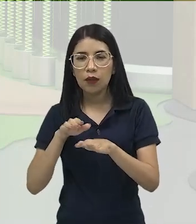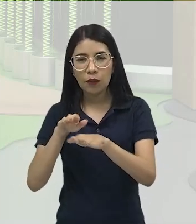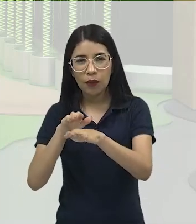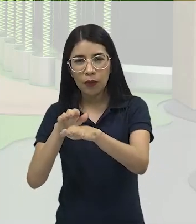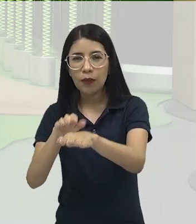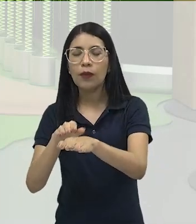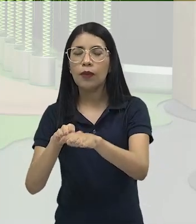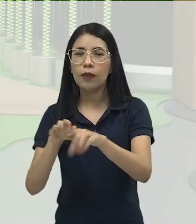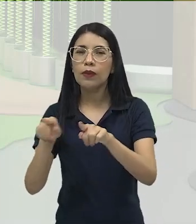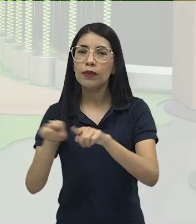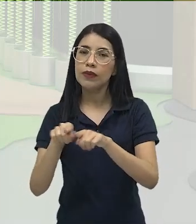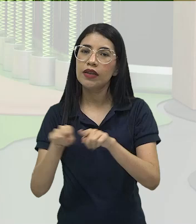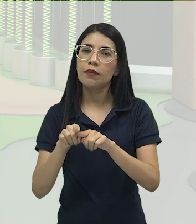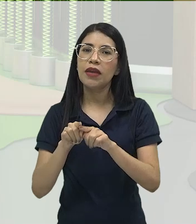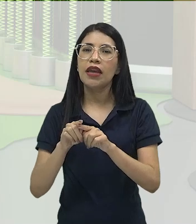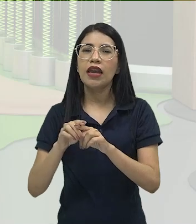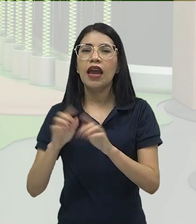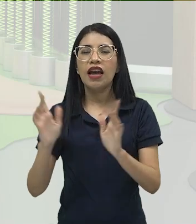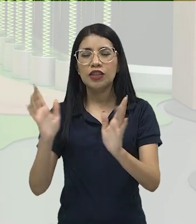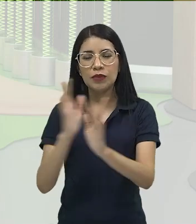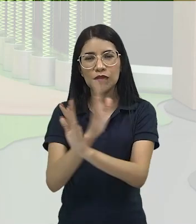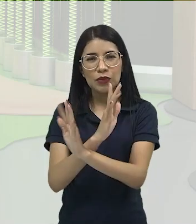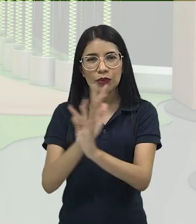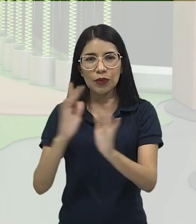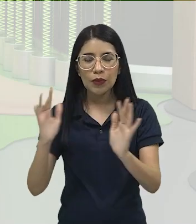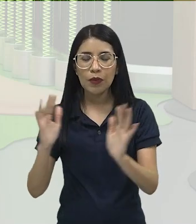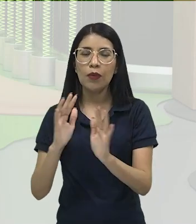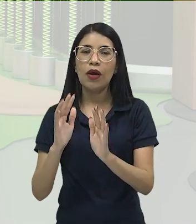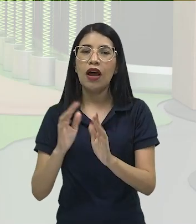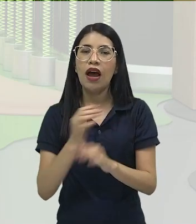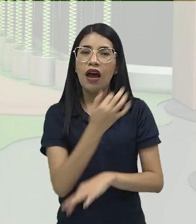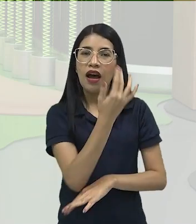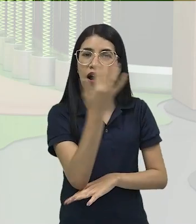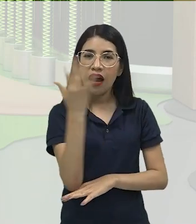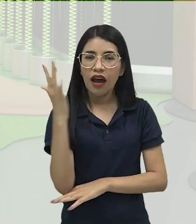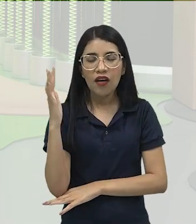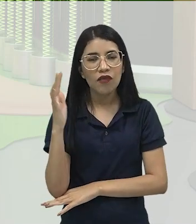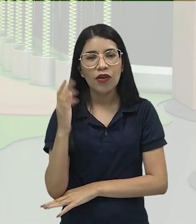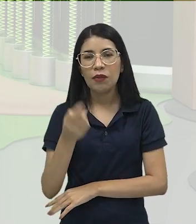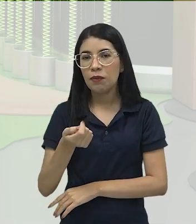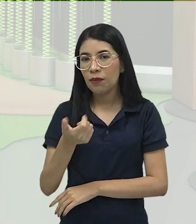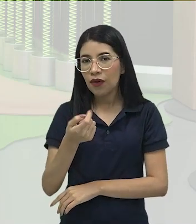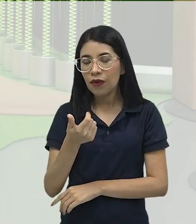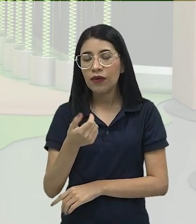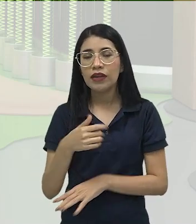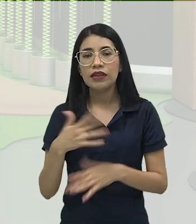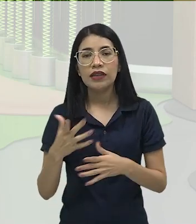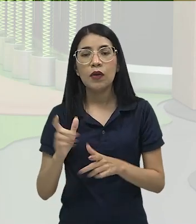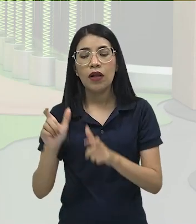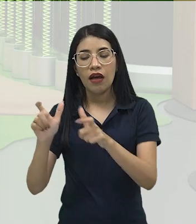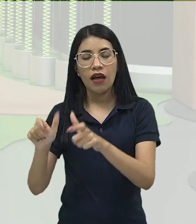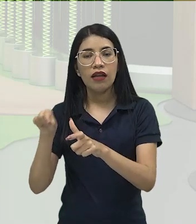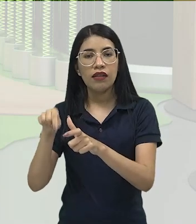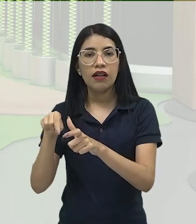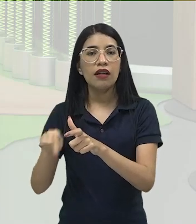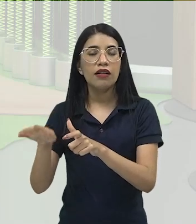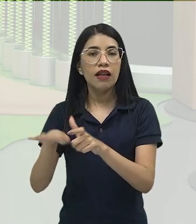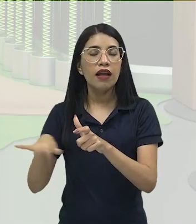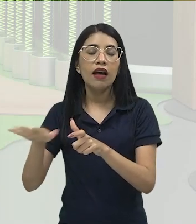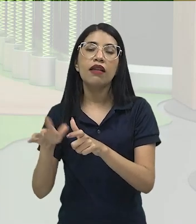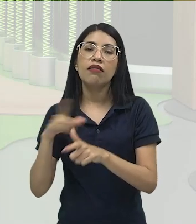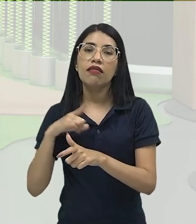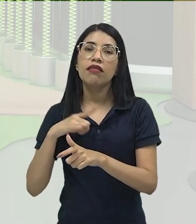veículos circulando, muitas pessoas, né? Poucas árvores, então ali com certeza a gente tem uma ilha de calor. Se